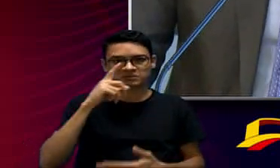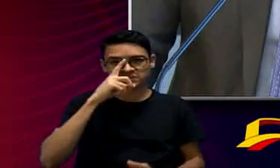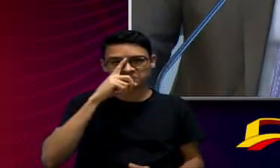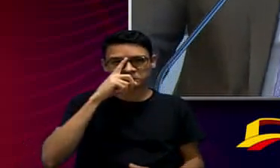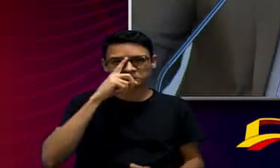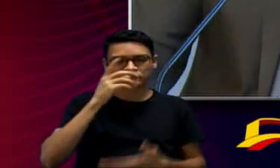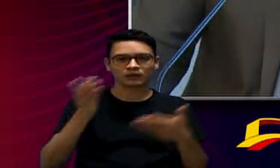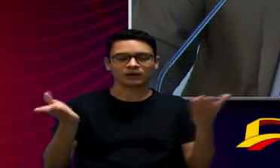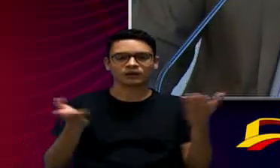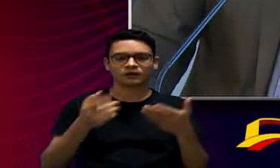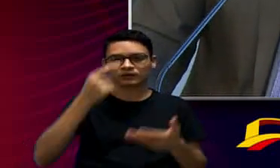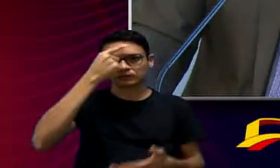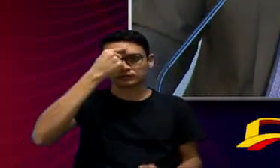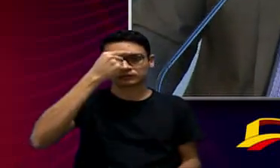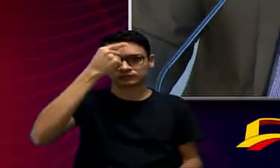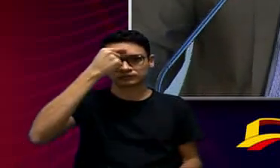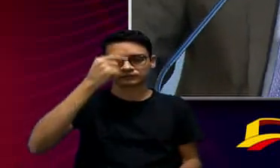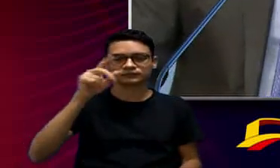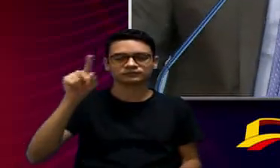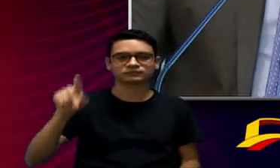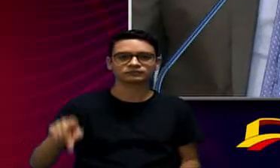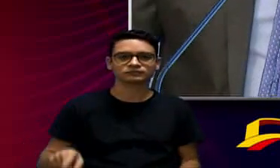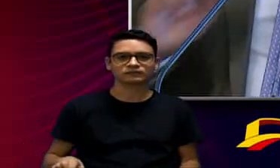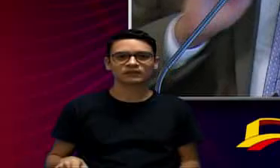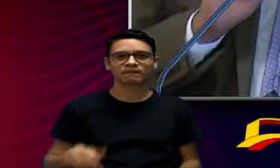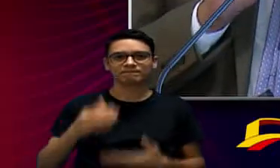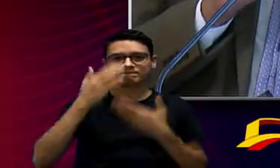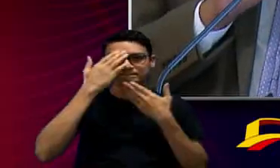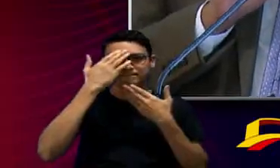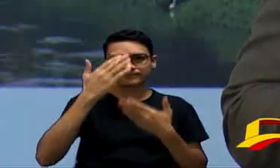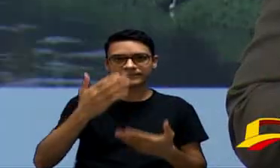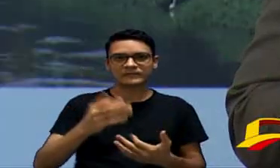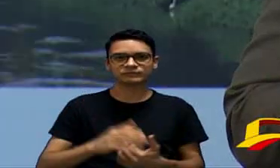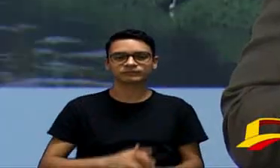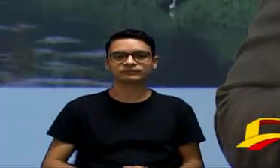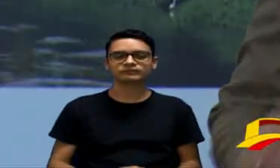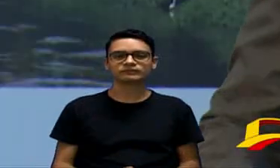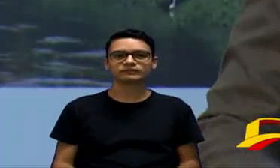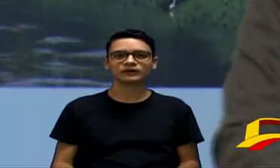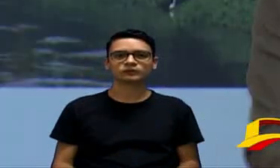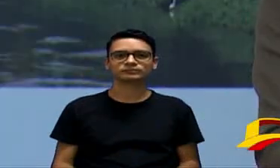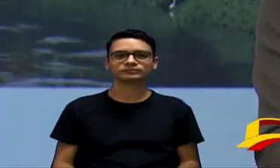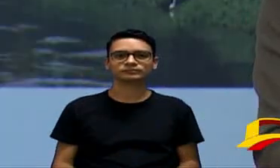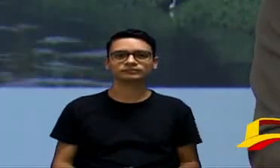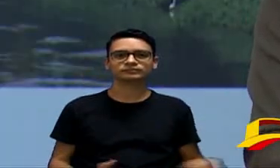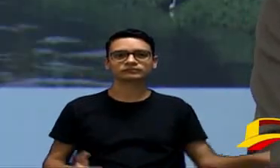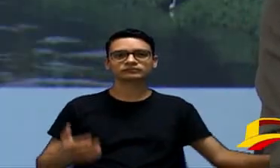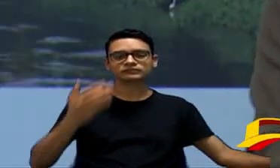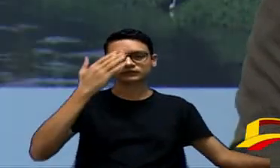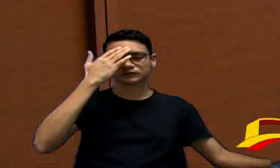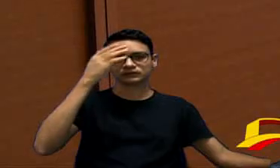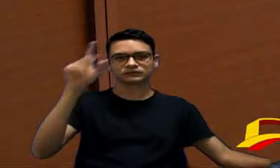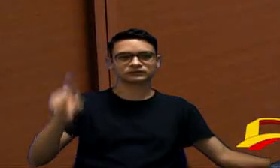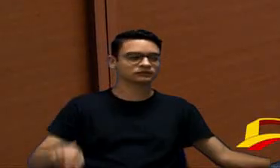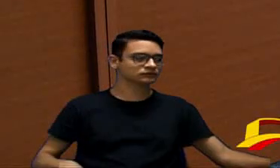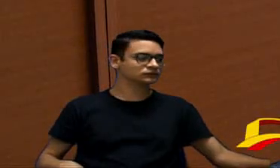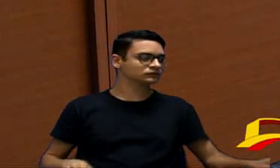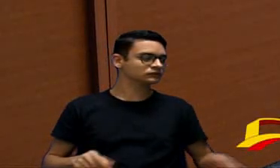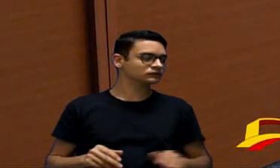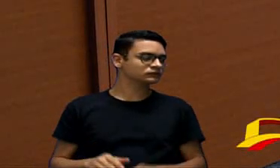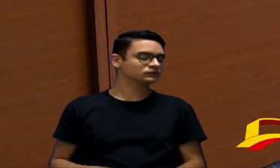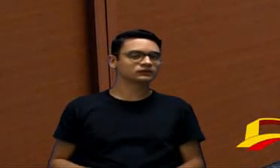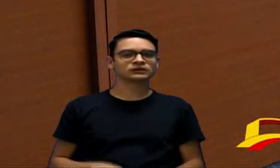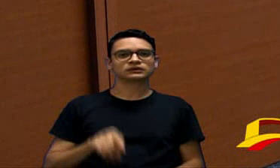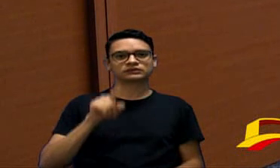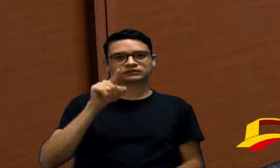Vereador Dylan. Presidente. Obrigado, presidente. Obrigado, senhor presidente.